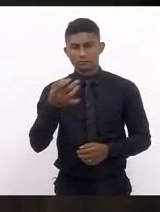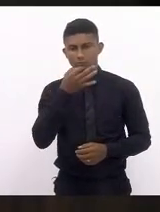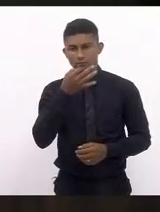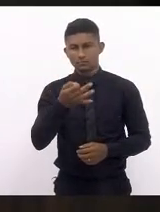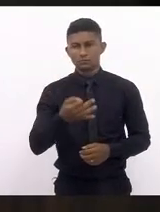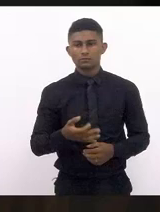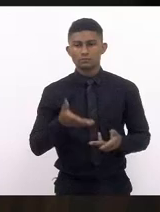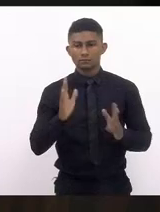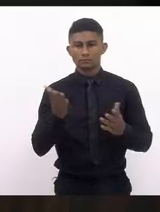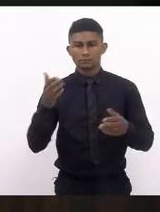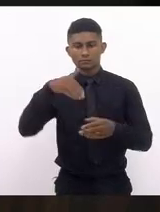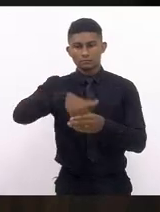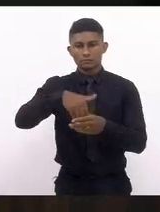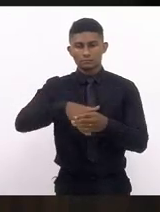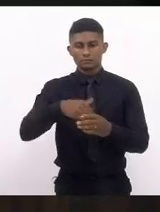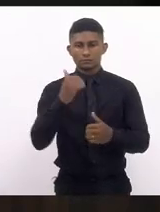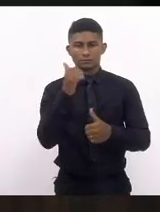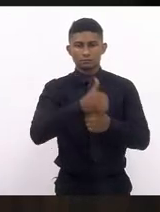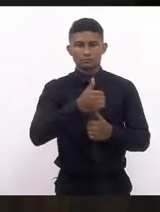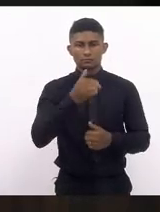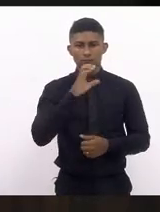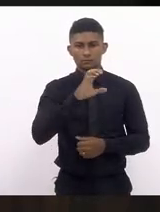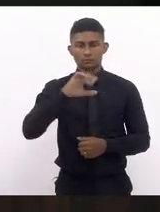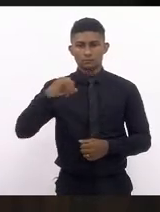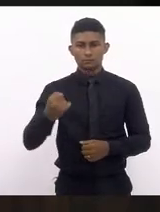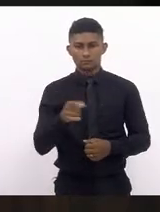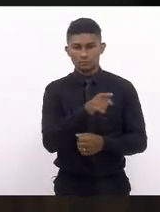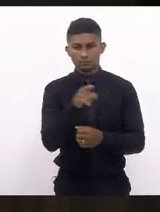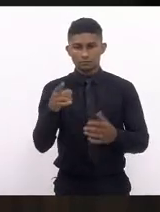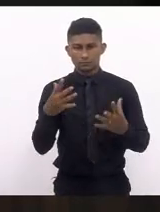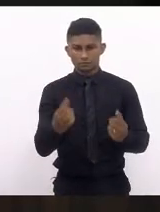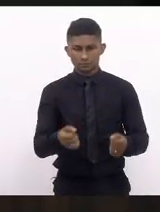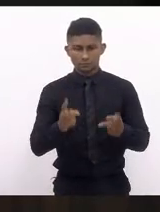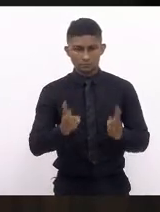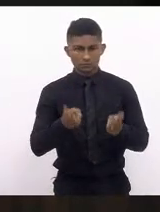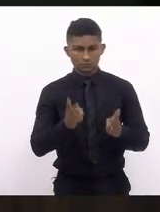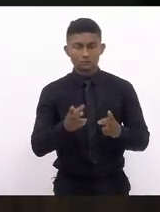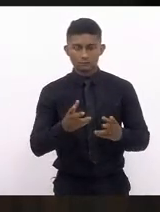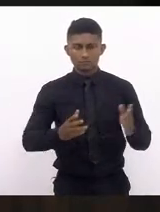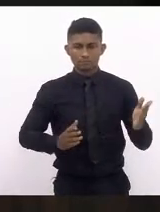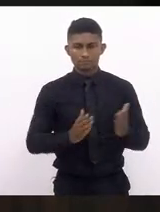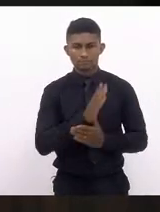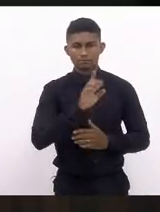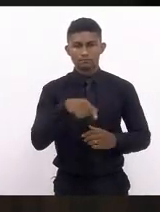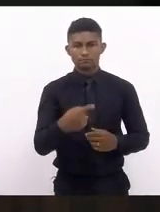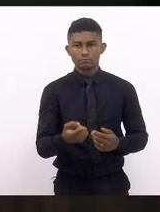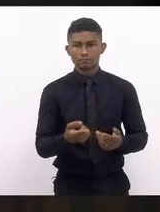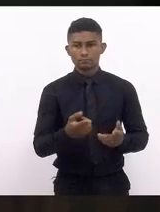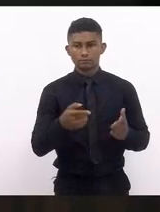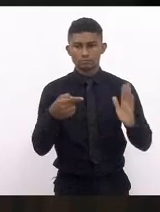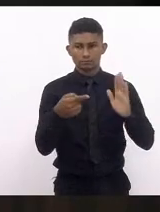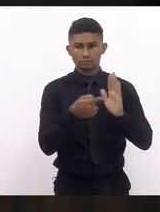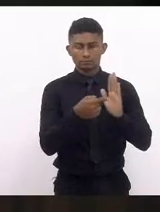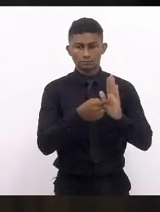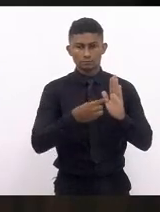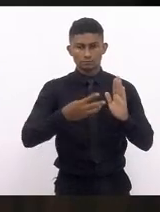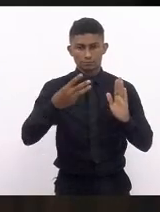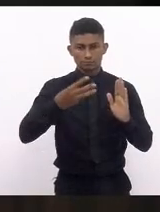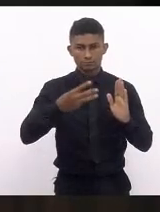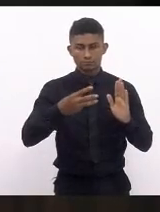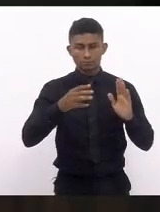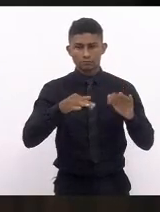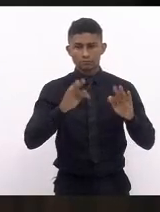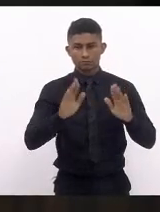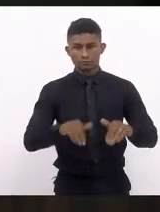emitida em votação os motivos da ccj se outro que aprova o permaneço Cristão aprovado vai autógrafo nada mais a tratar na terceira sessão